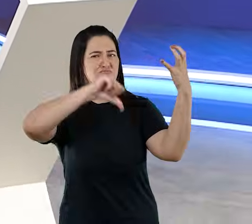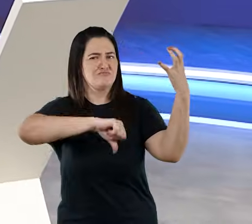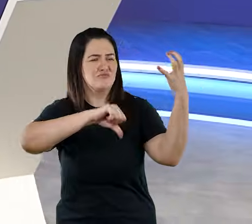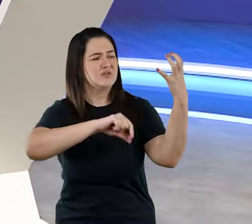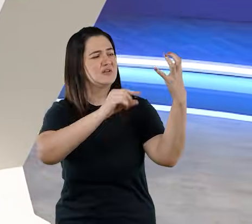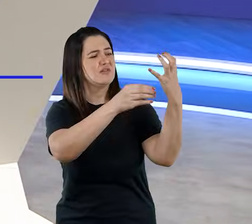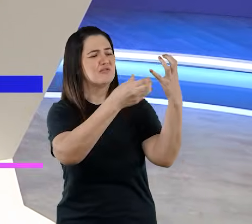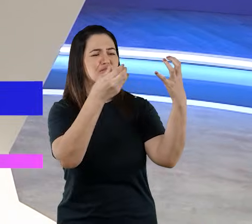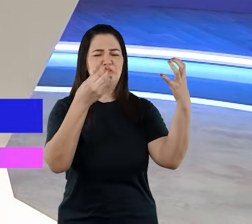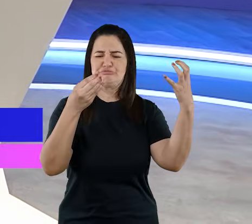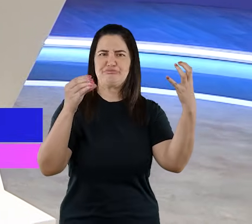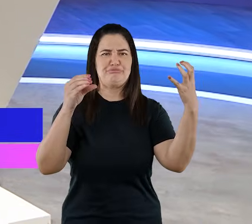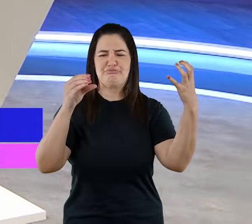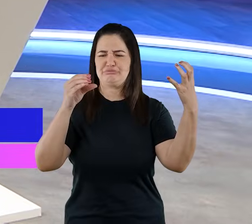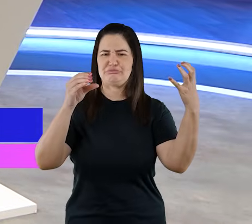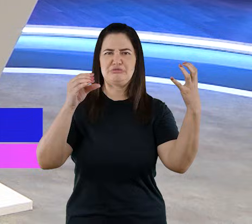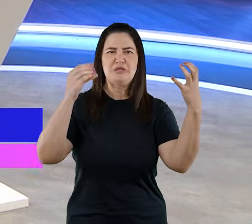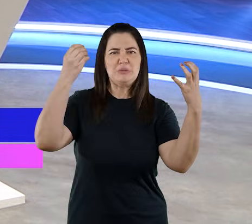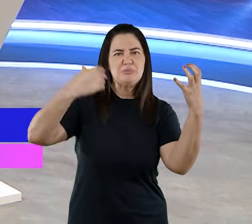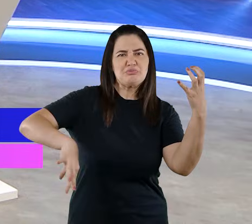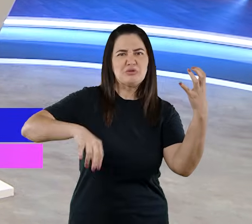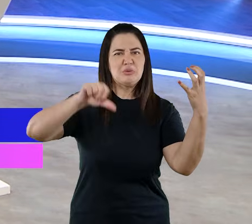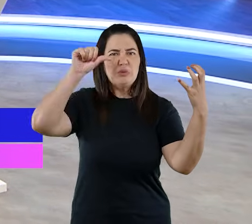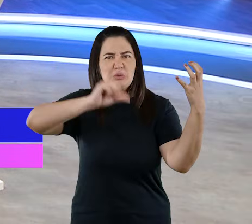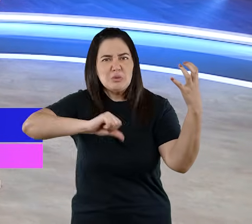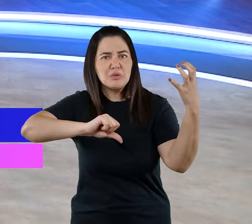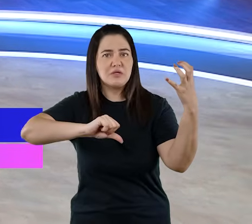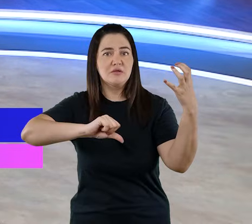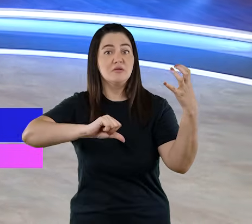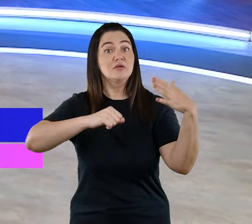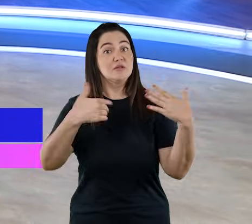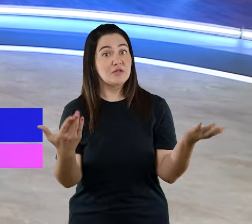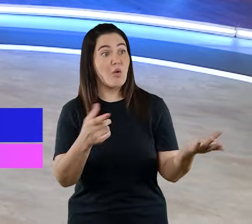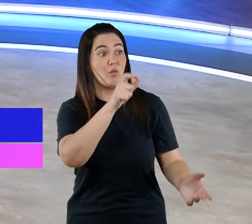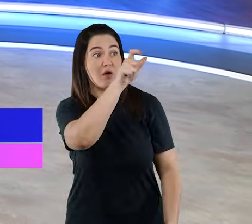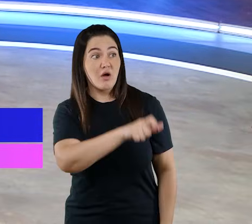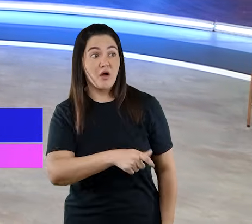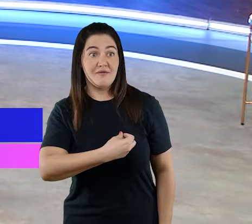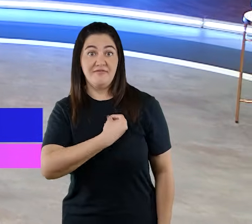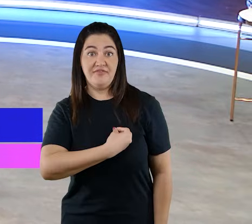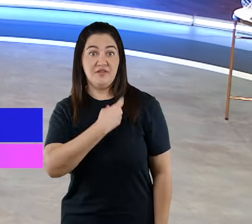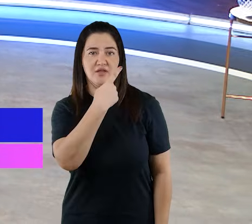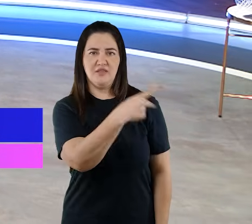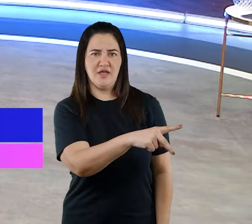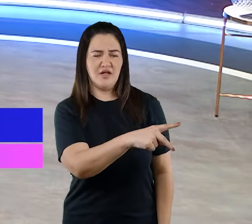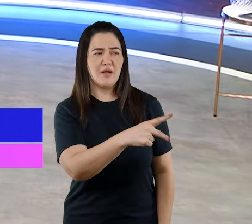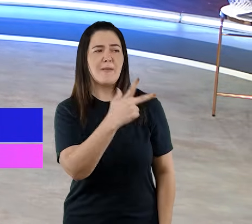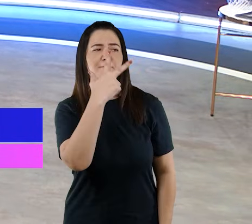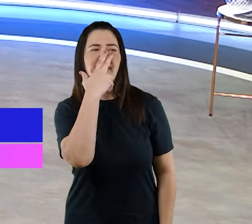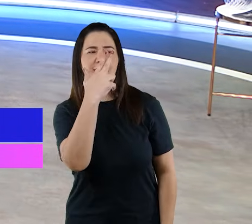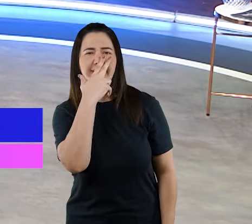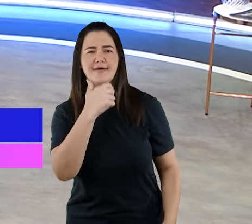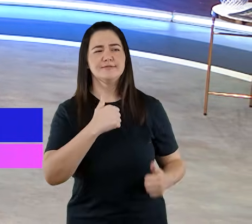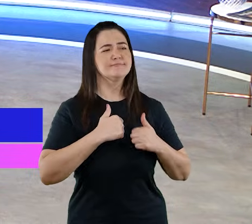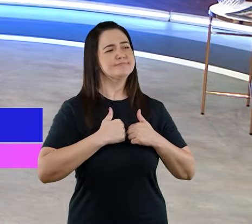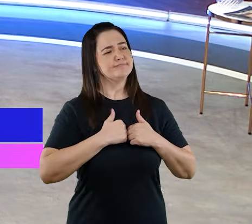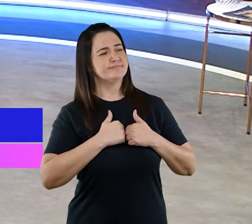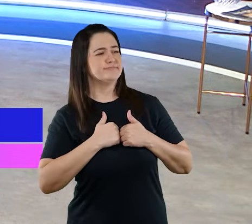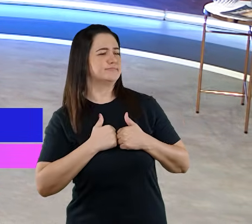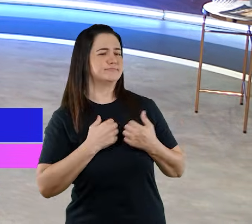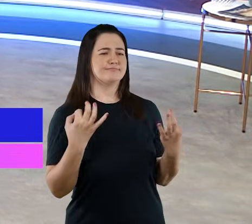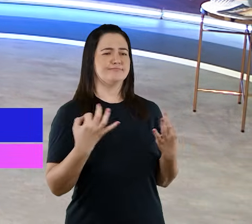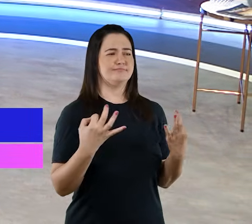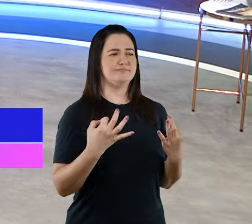vida do profeta tem que ser condizente com aquilo que ele ensina. O profeta não pode